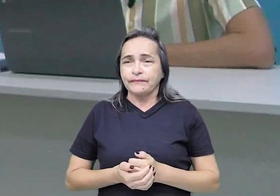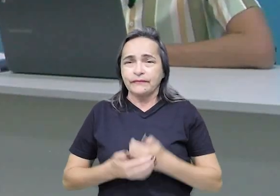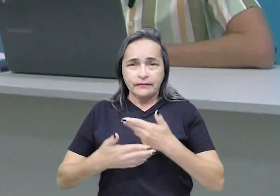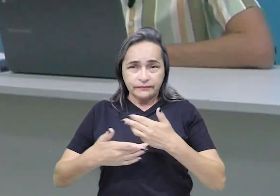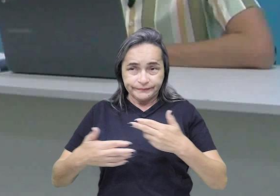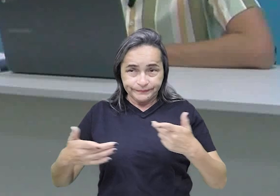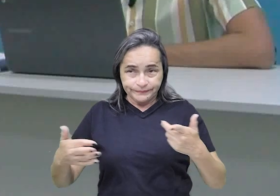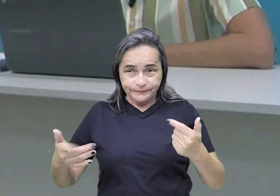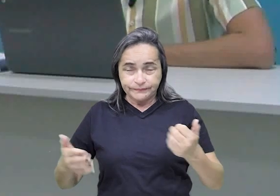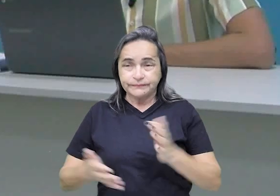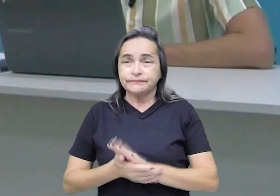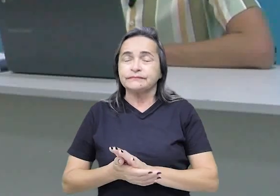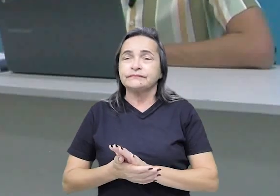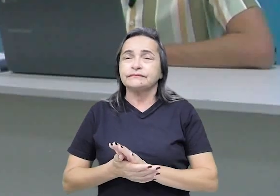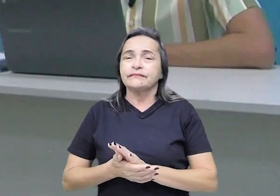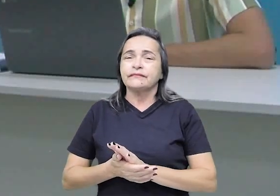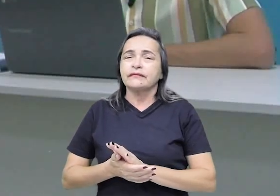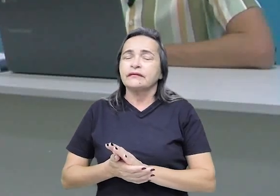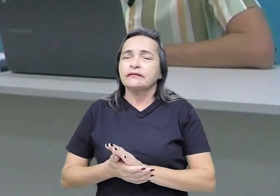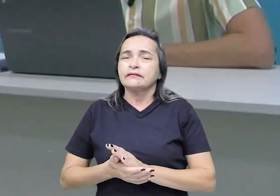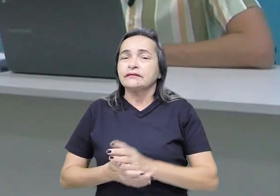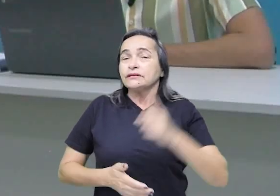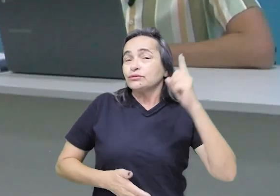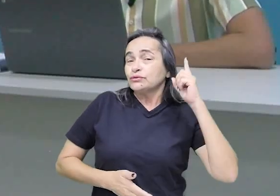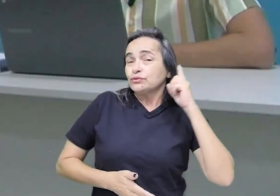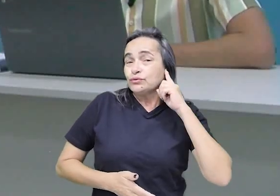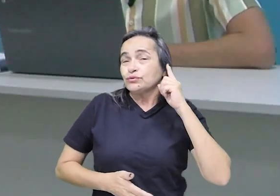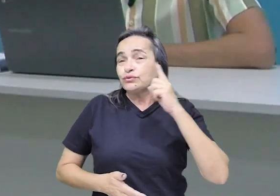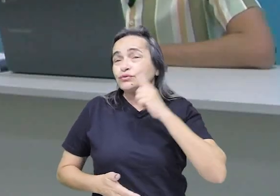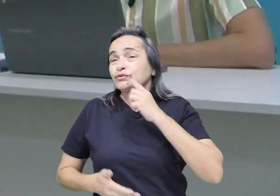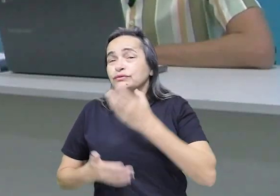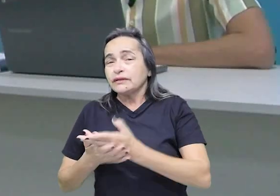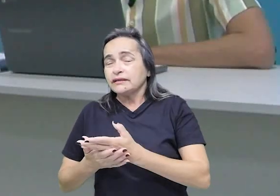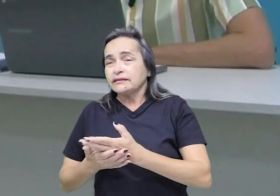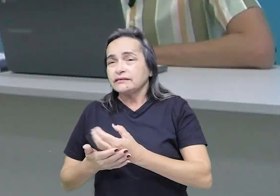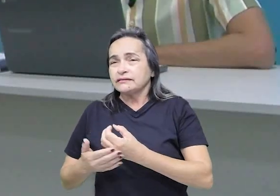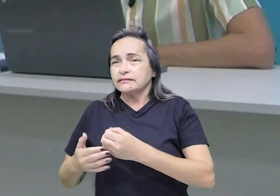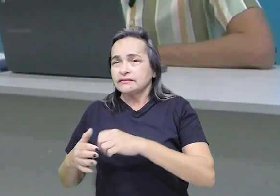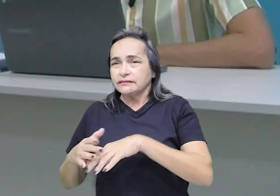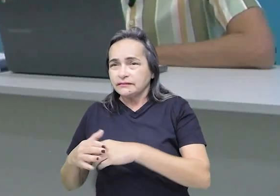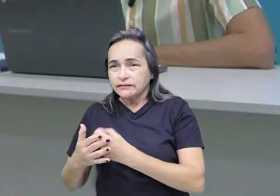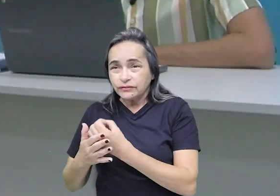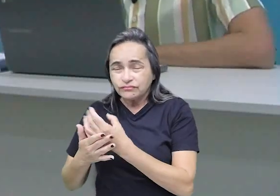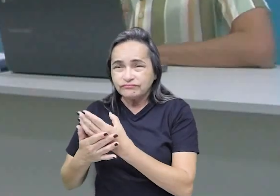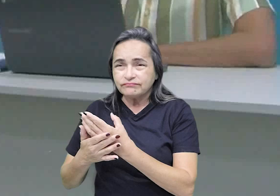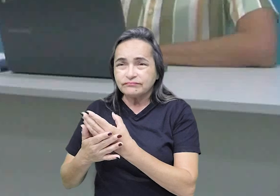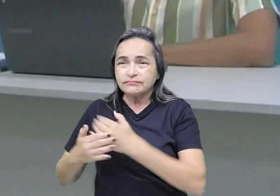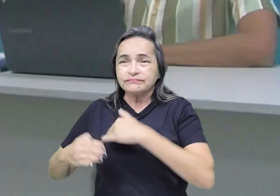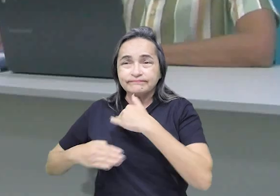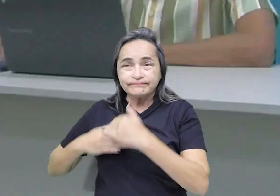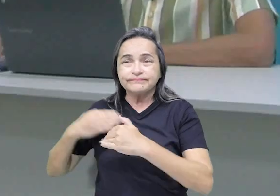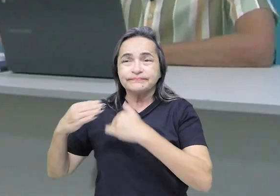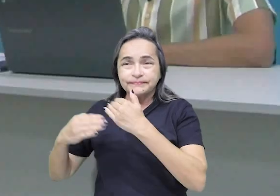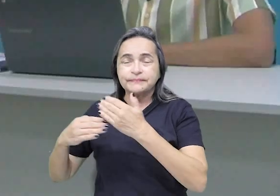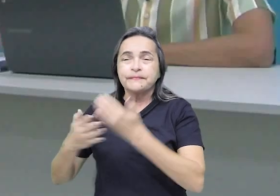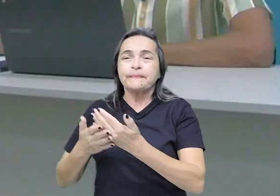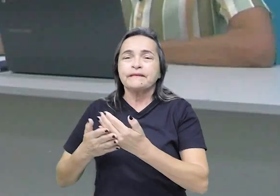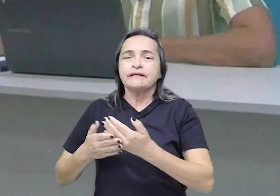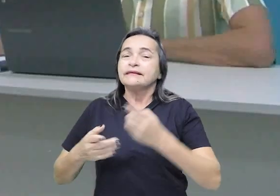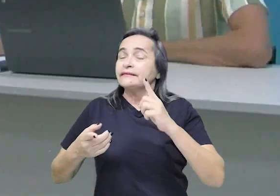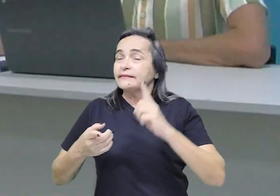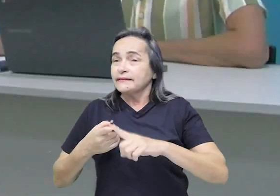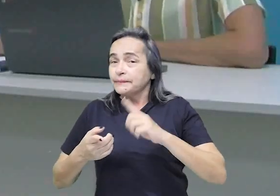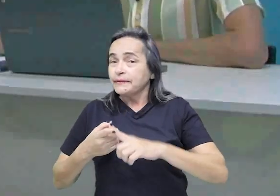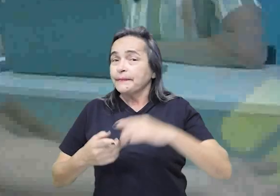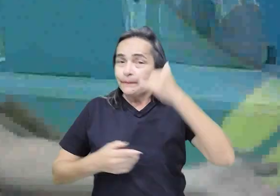de surdez congênita relevante, até foi esse índice que nos levou a estar com a prevenção da audição desde